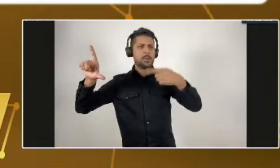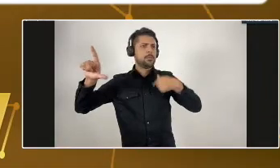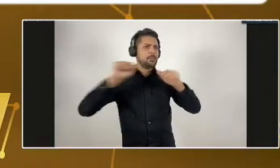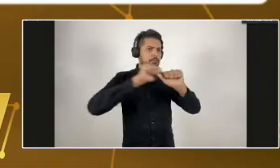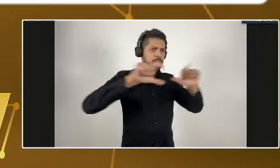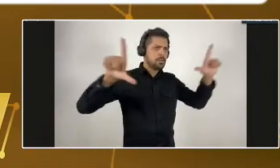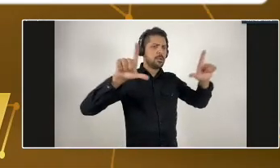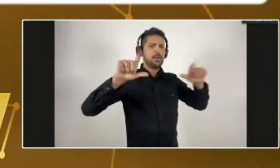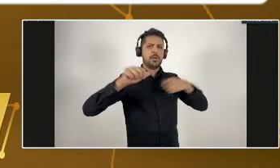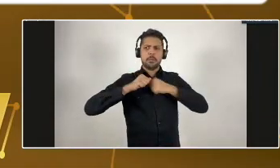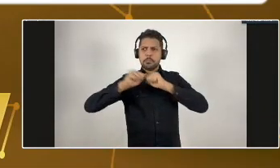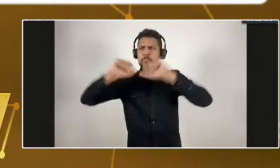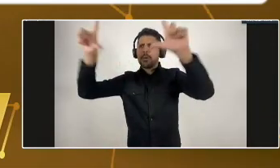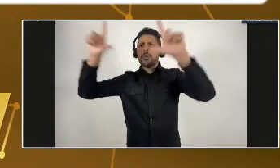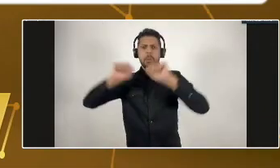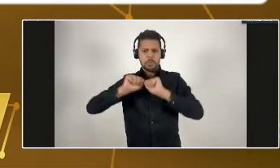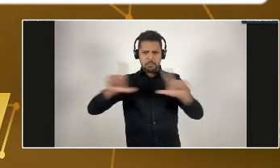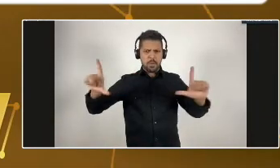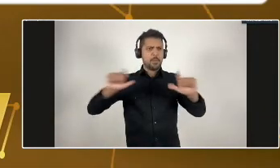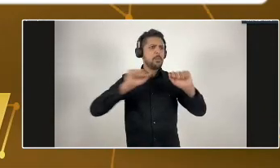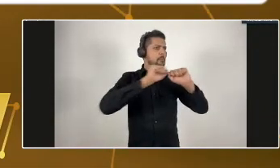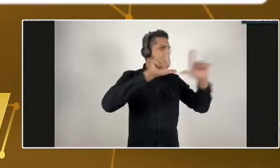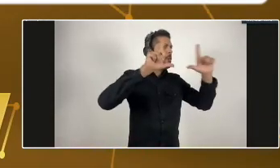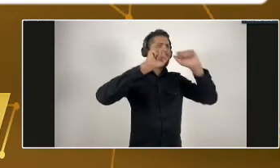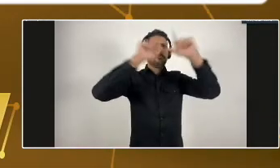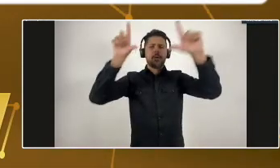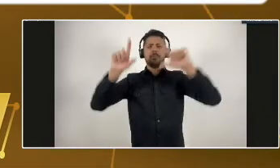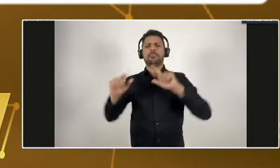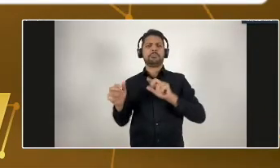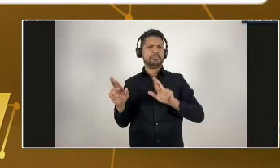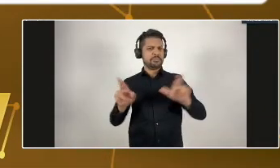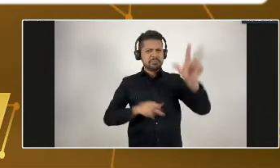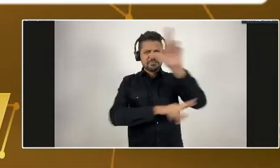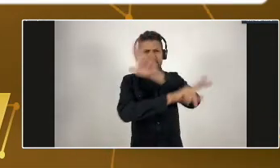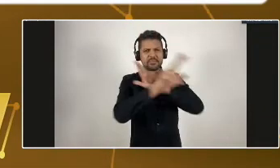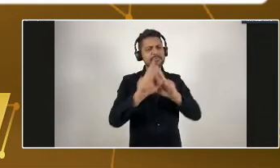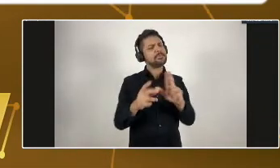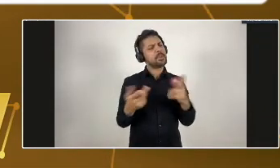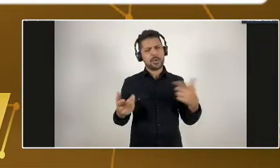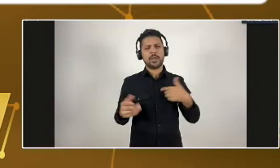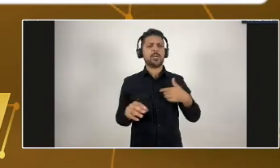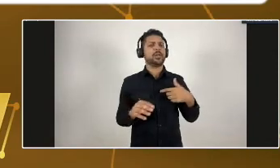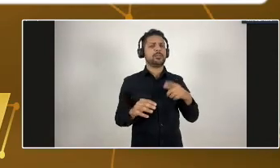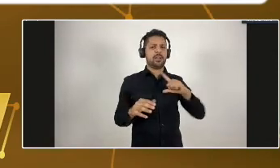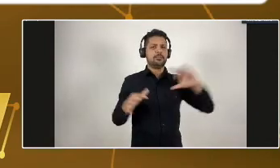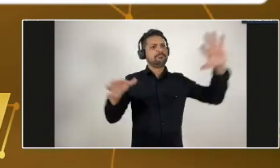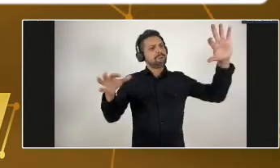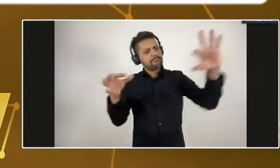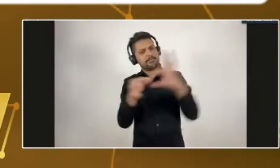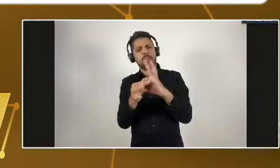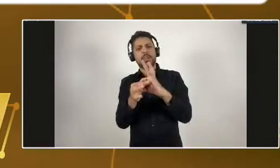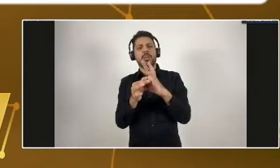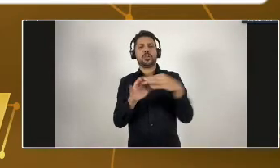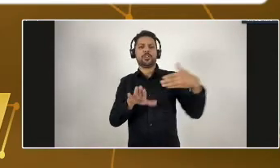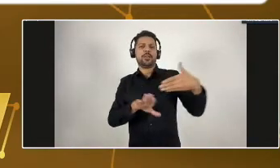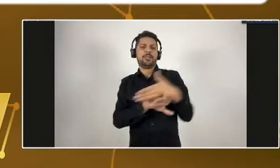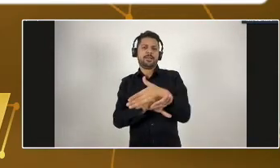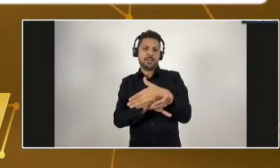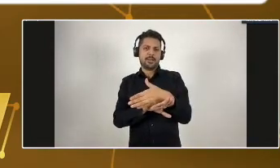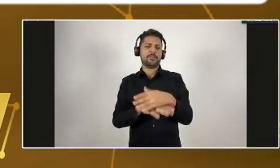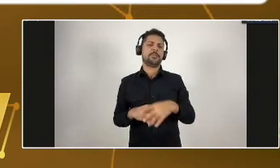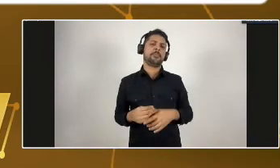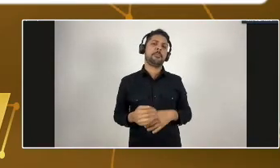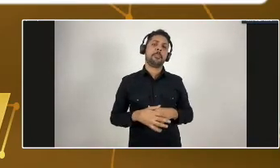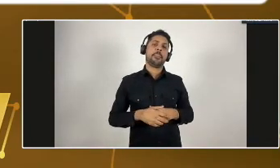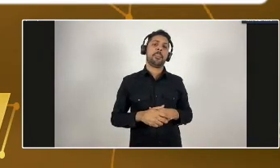cuidam dessa área, a gente colocou um link de acesso diretamente no nosso portal. Aqui a gente está vendo as